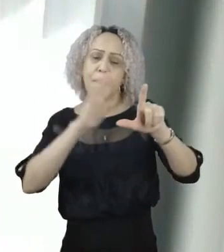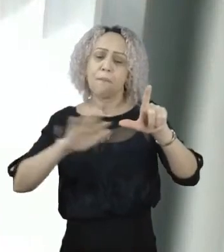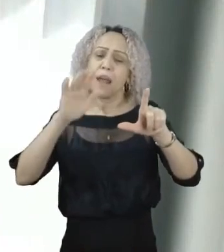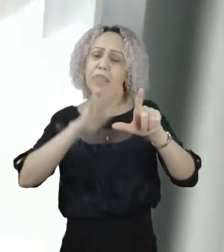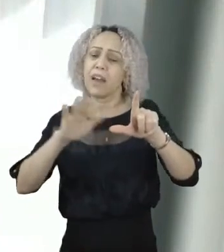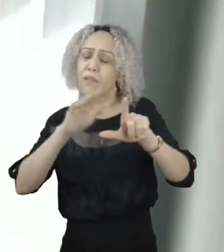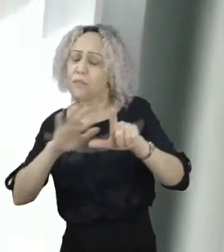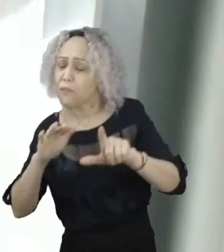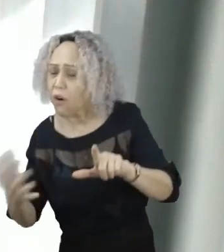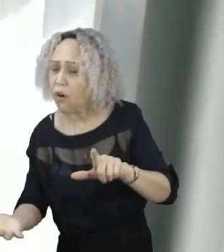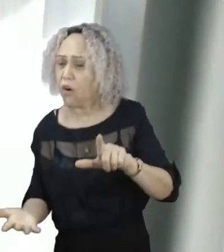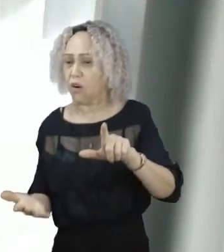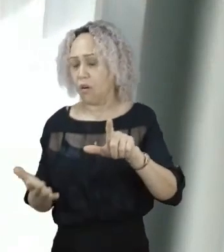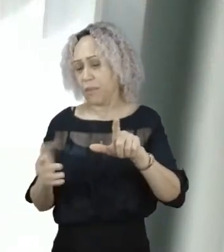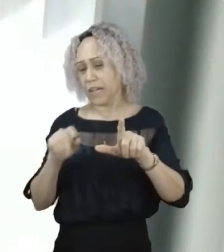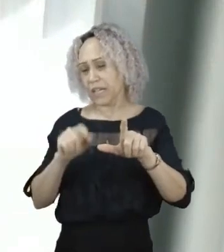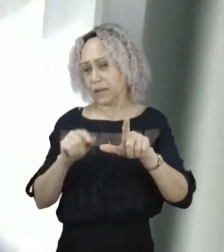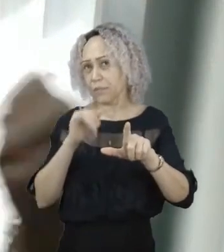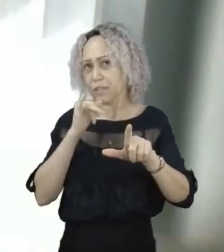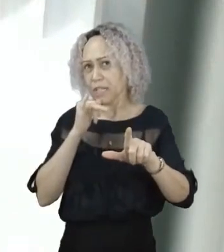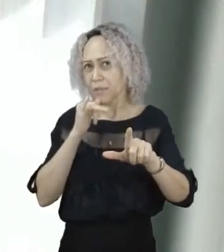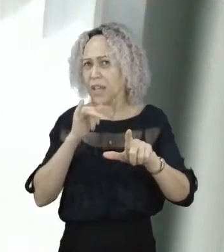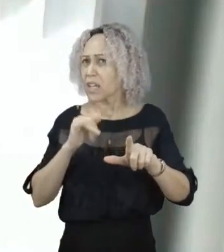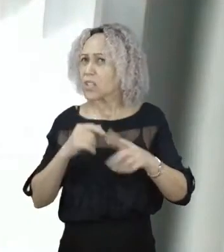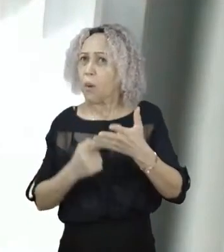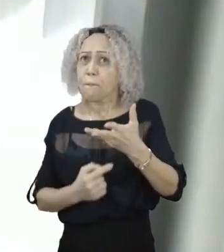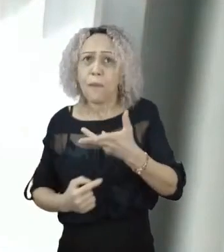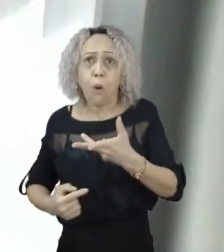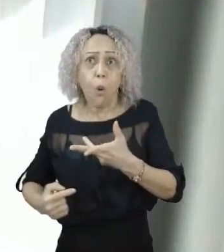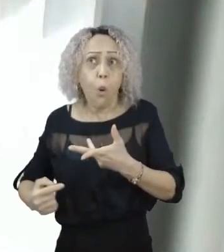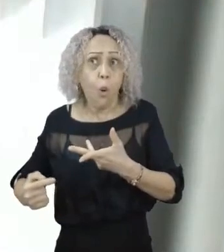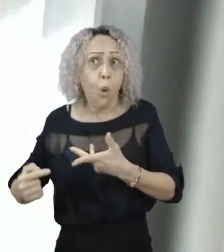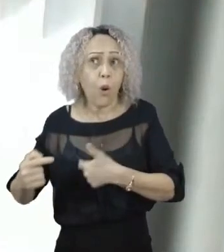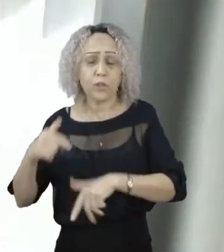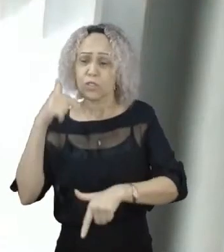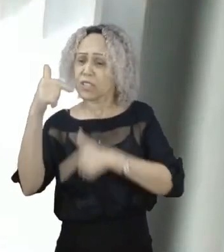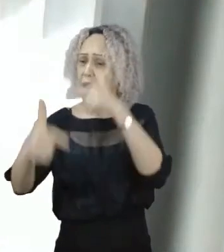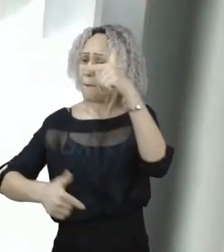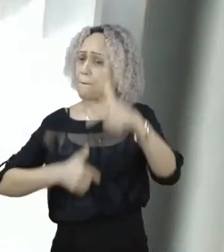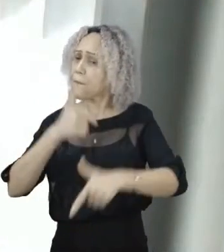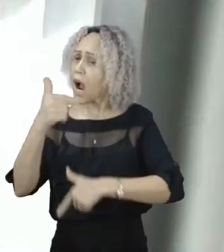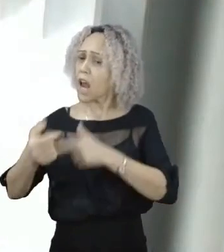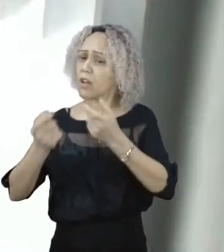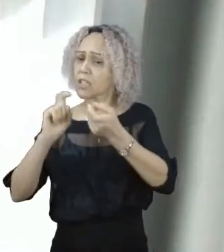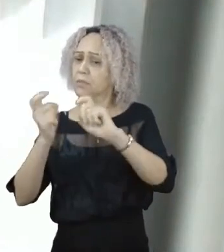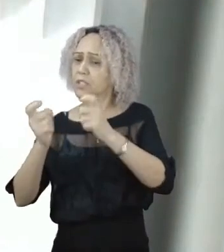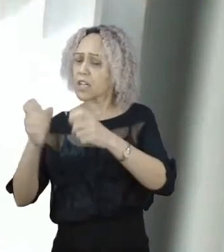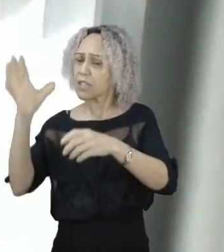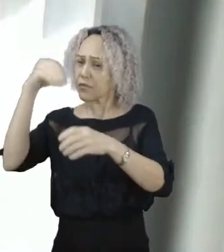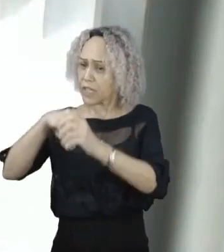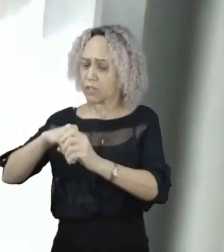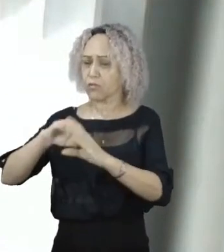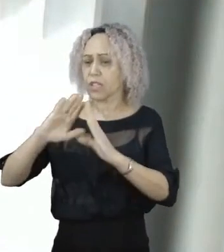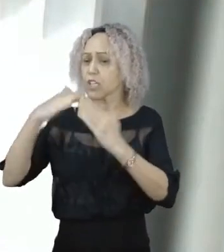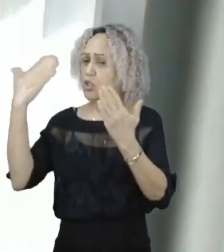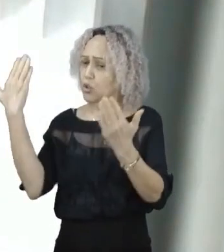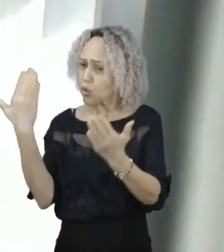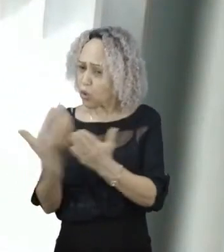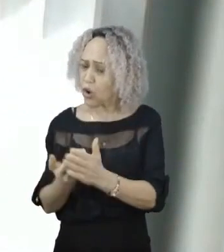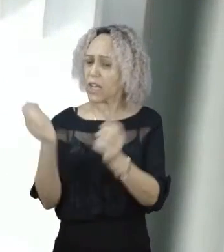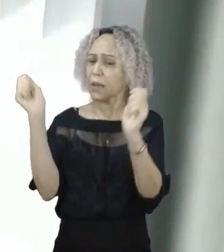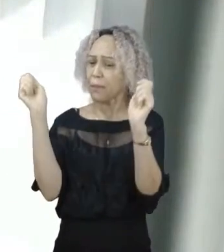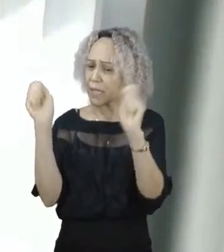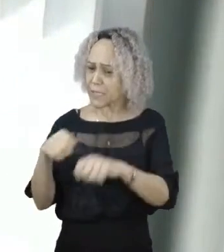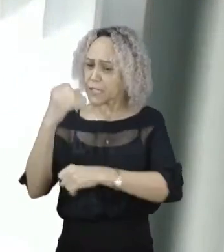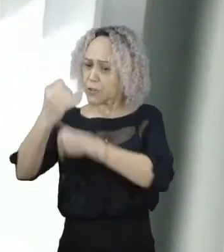para a superintendência regional, para a Secretaria de Educação. Então, é uma necessidade que eu diria